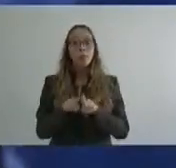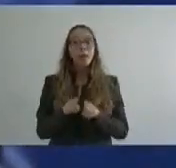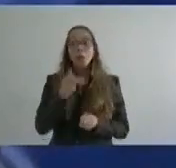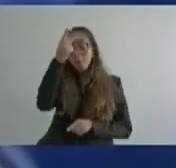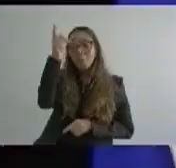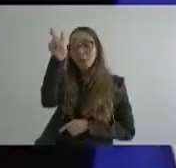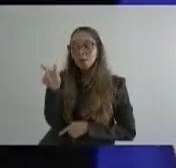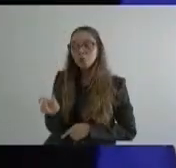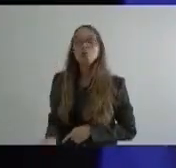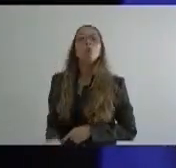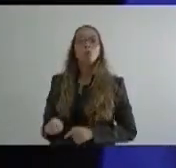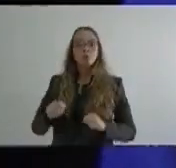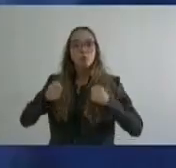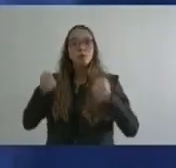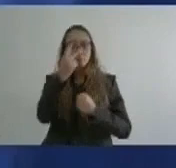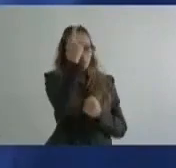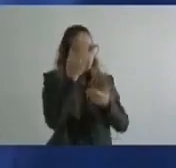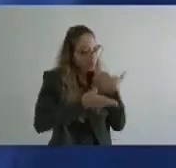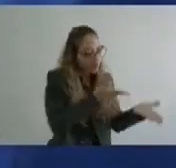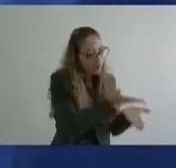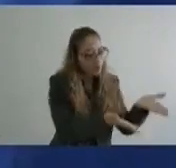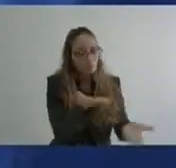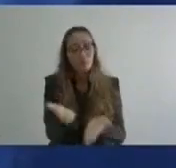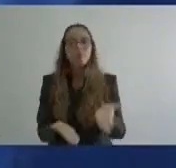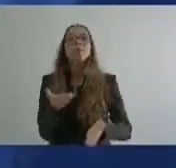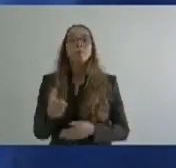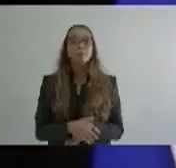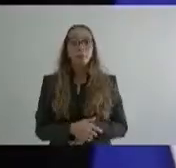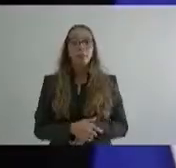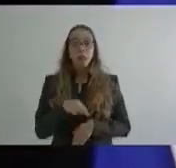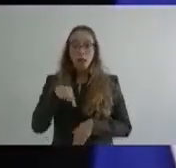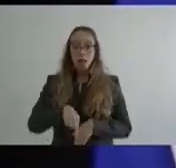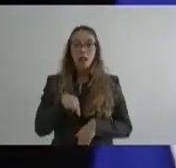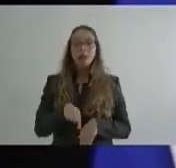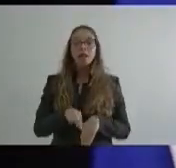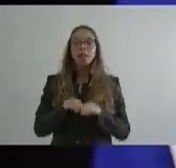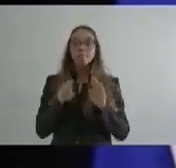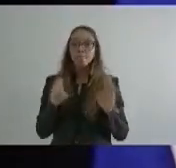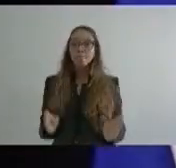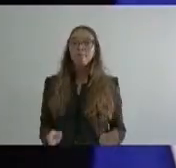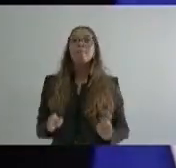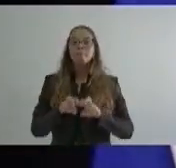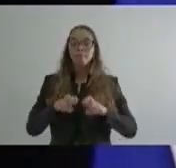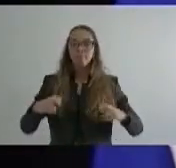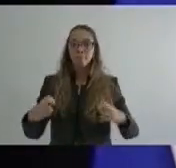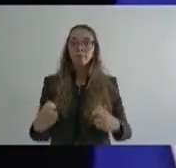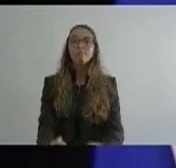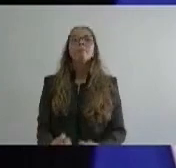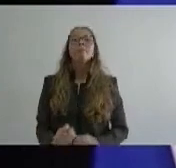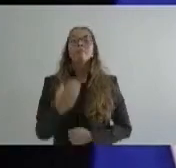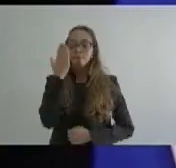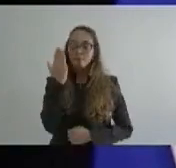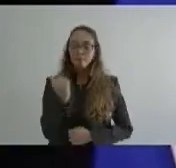tem compromisso com a sociedade. É isso que esse tribunal está se fortalecendo cada vez mais e tenho